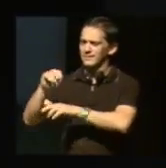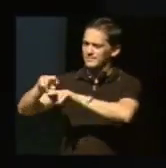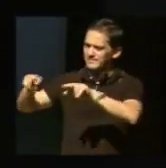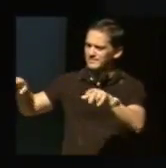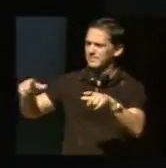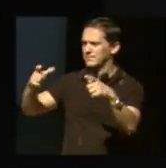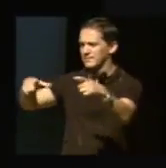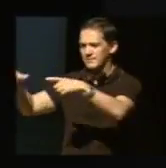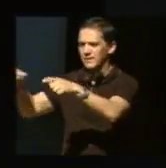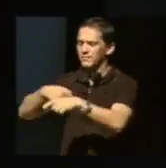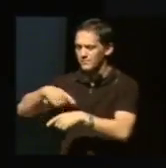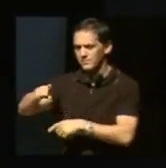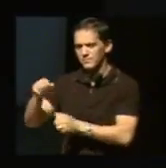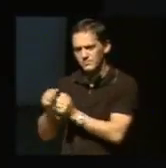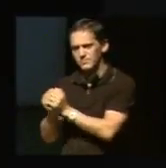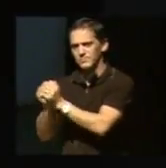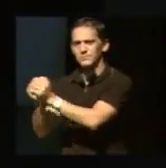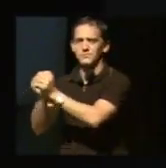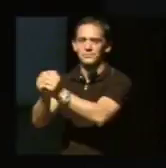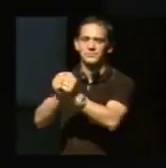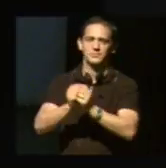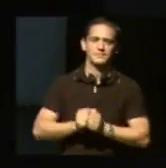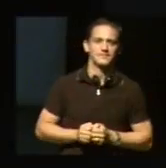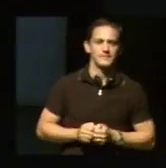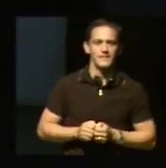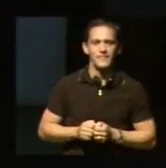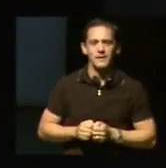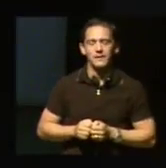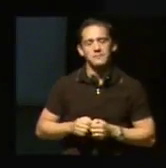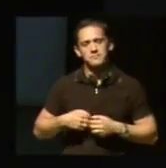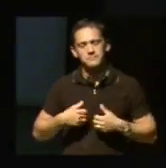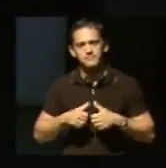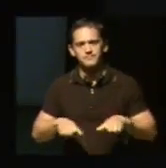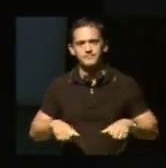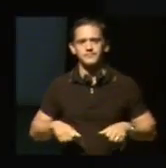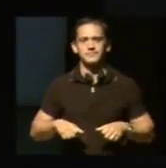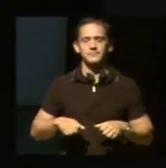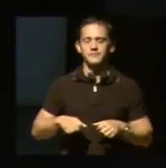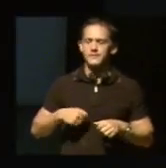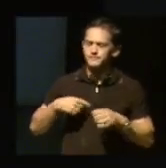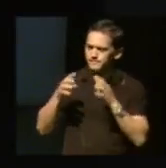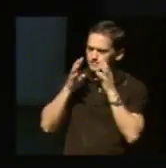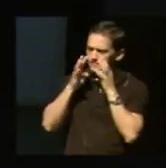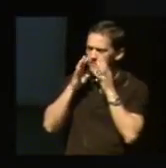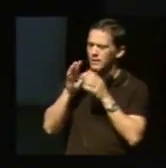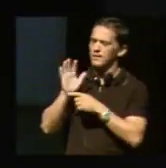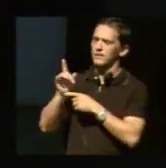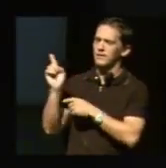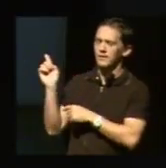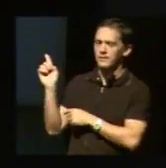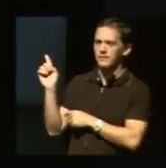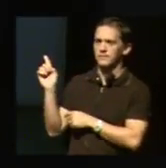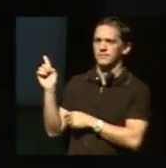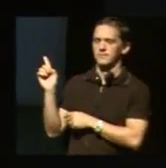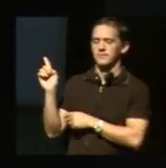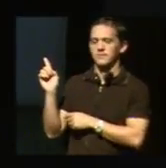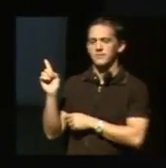faço toda essa atividade. E aí eu estava prestando atenção no vídeo, e aqui eu